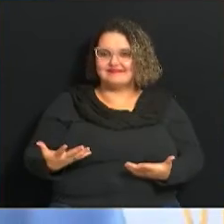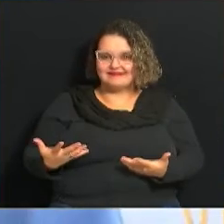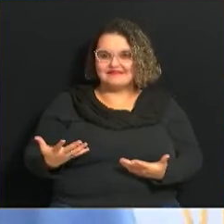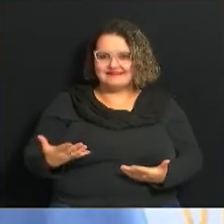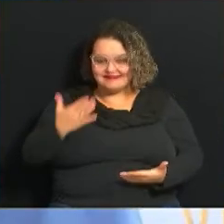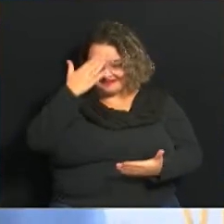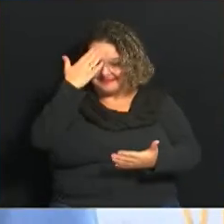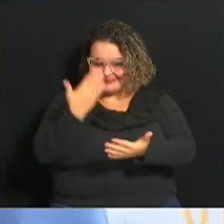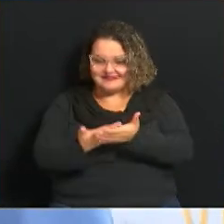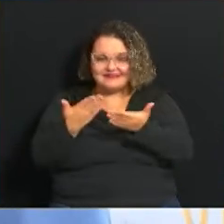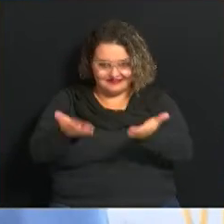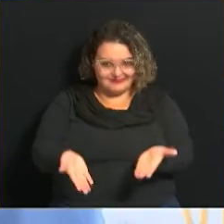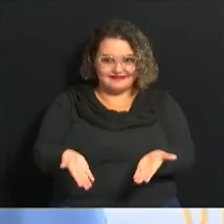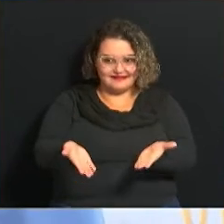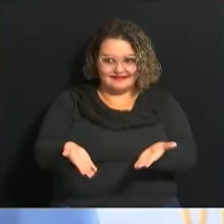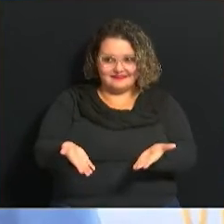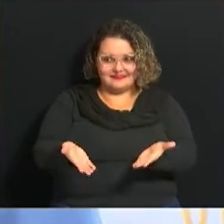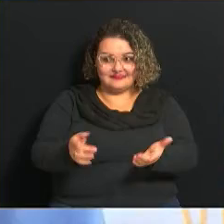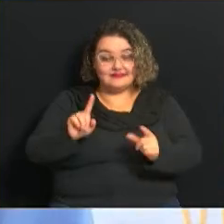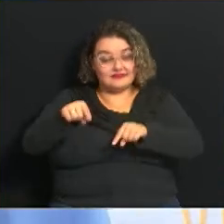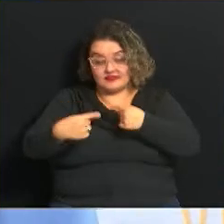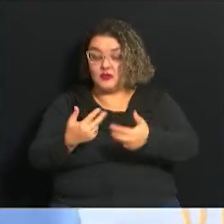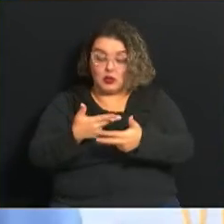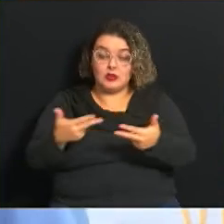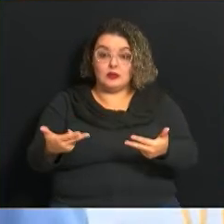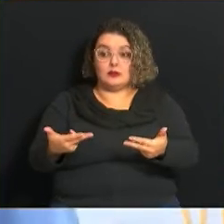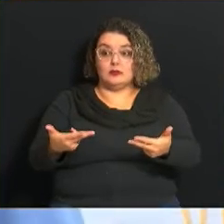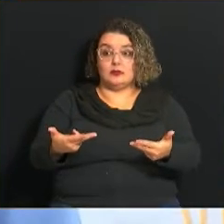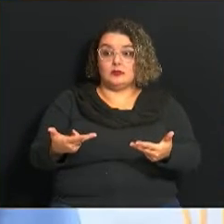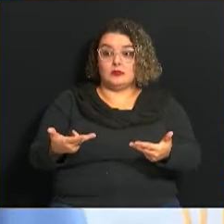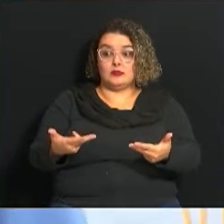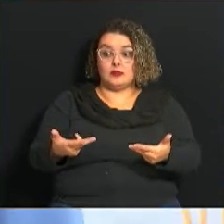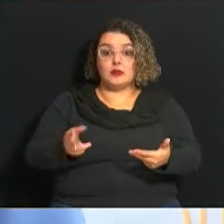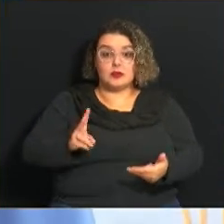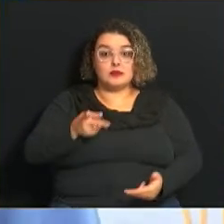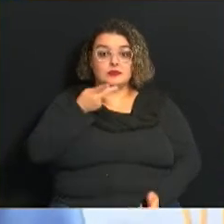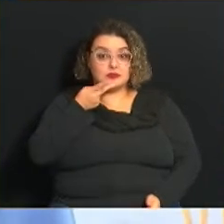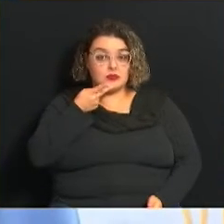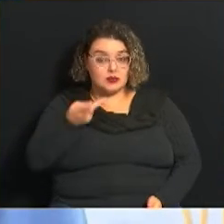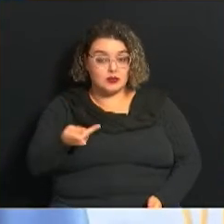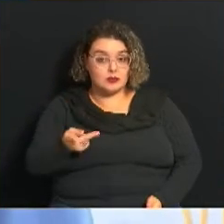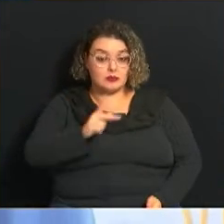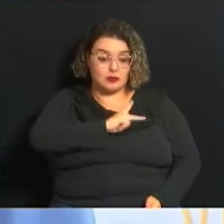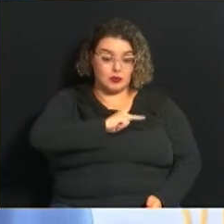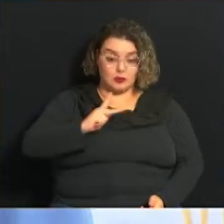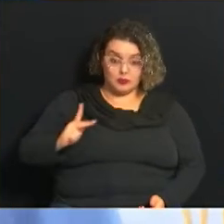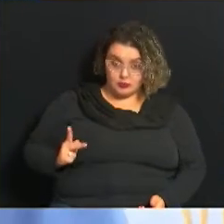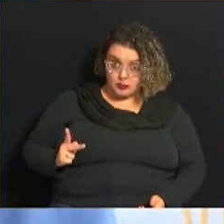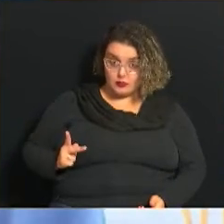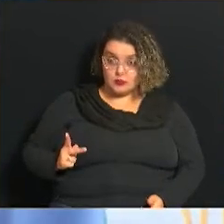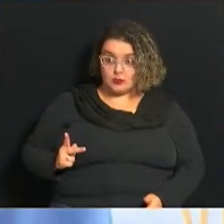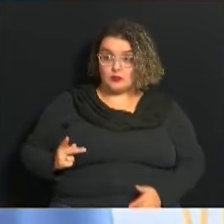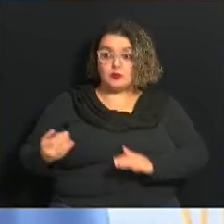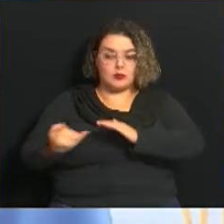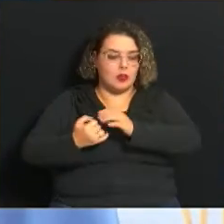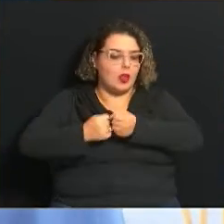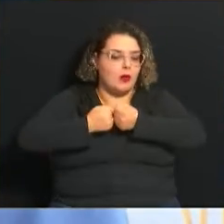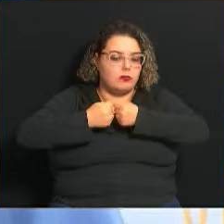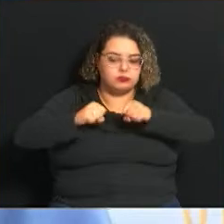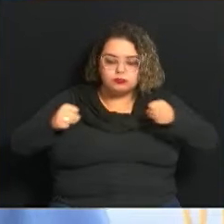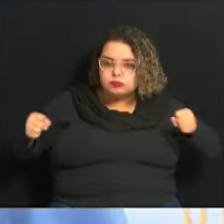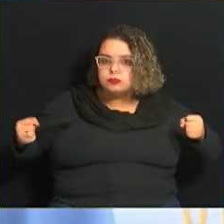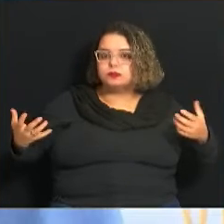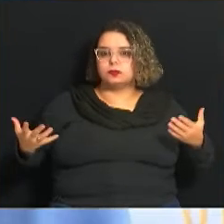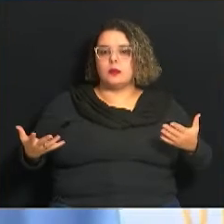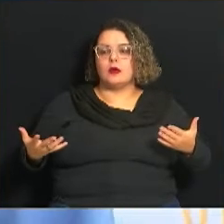disso levantou uma outra questão que é, como eu disse, que eu sempre falo, né? A Ponte Preta, ela é uma entidade gigante, né?